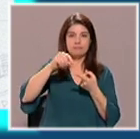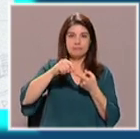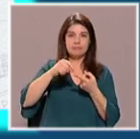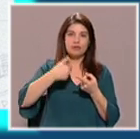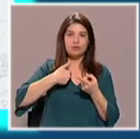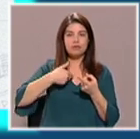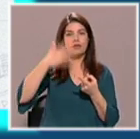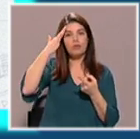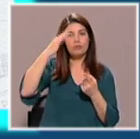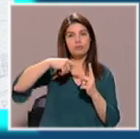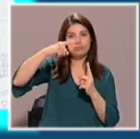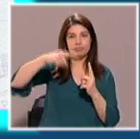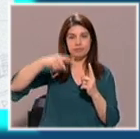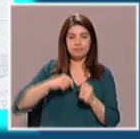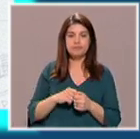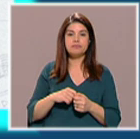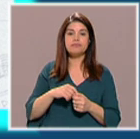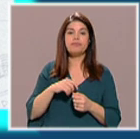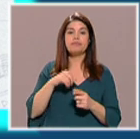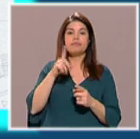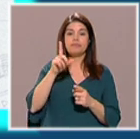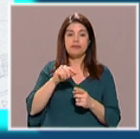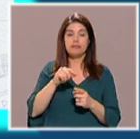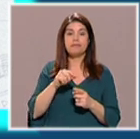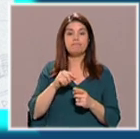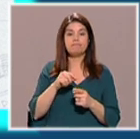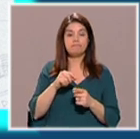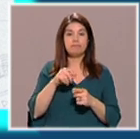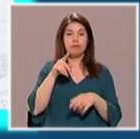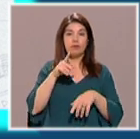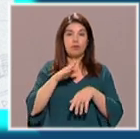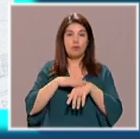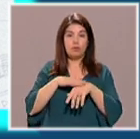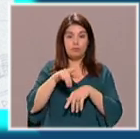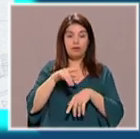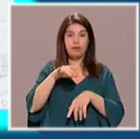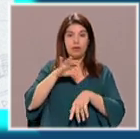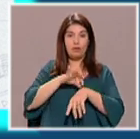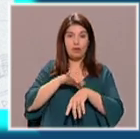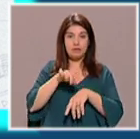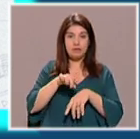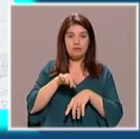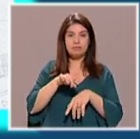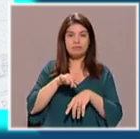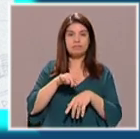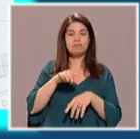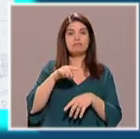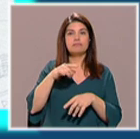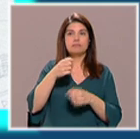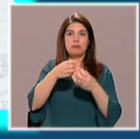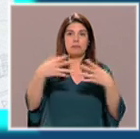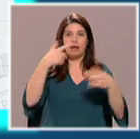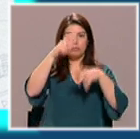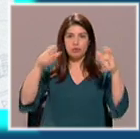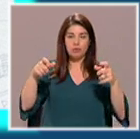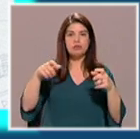taxas de glicémia. Alertar-vos ainda para o facto de, face à incidência desta doença, ela é comemorada, é feita a